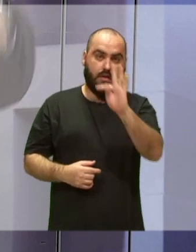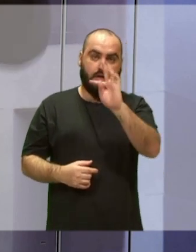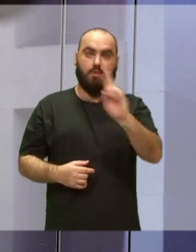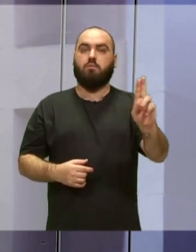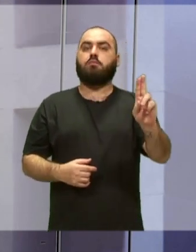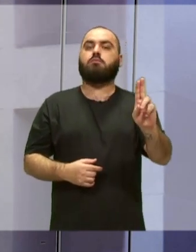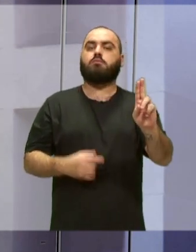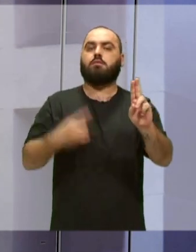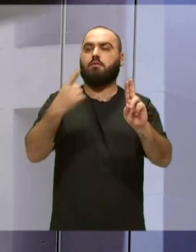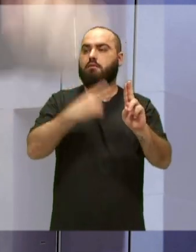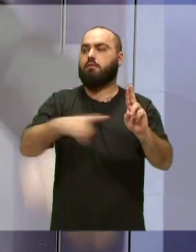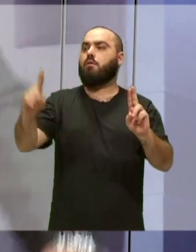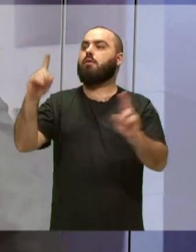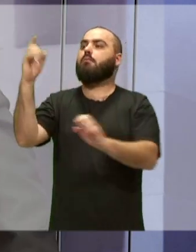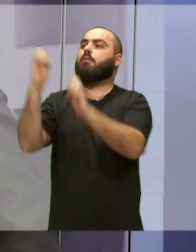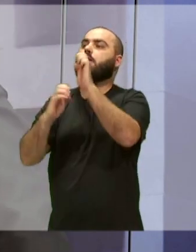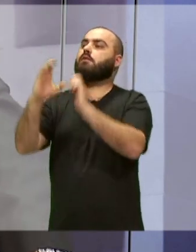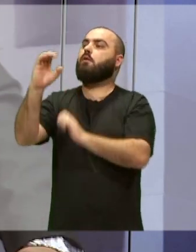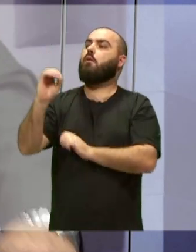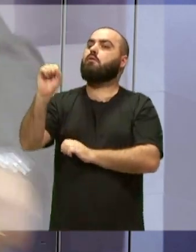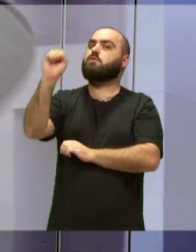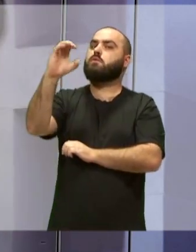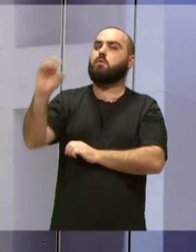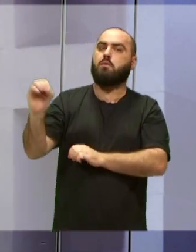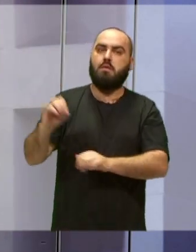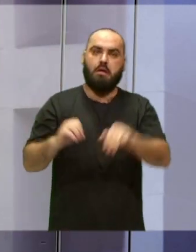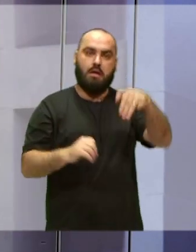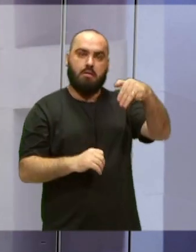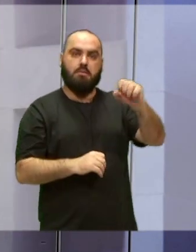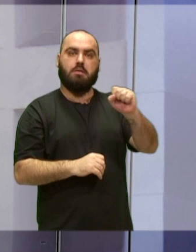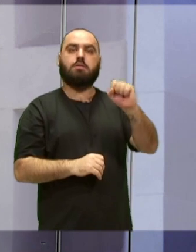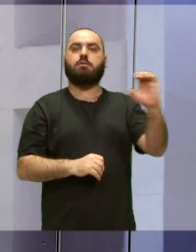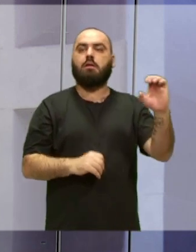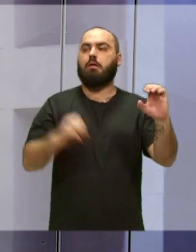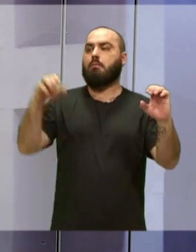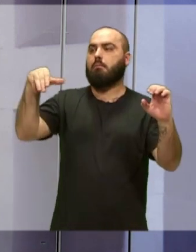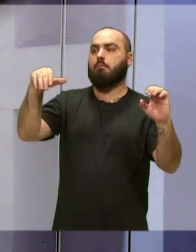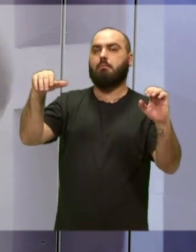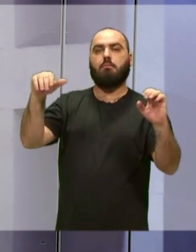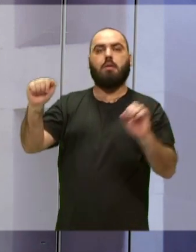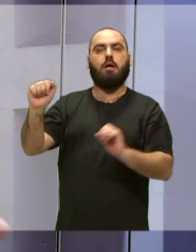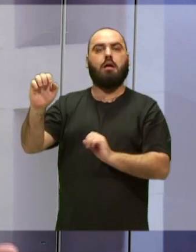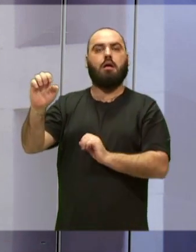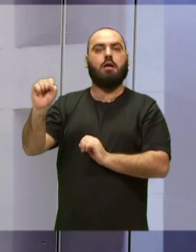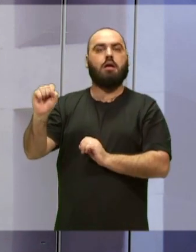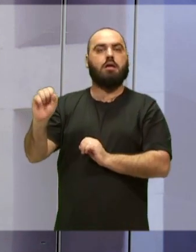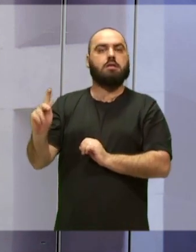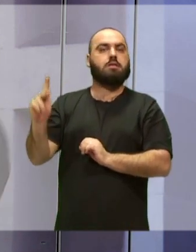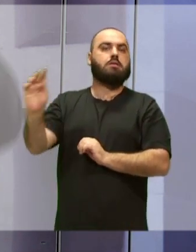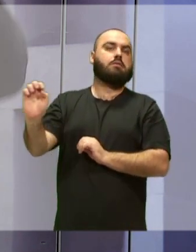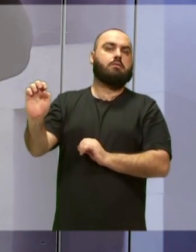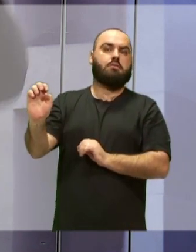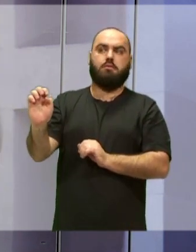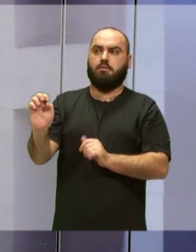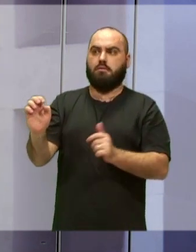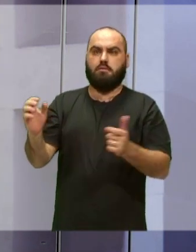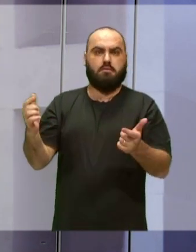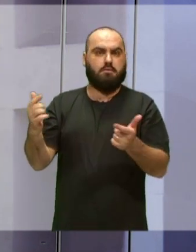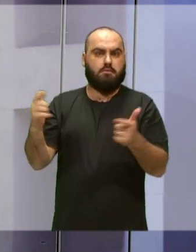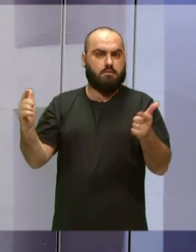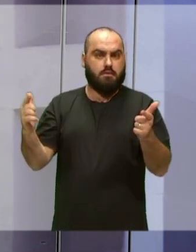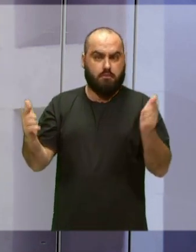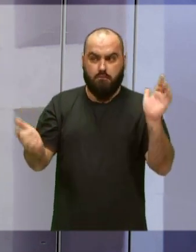aí eu vou na CCO eu vou na MSC eu vou na maes eu vou na não existe Se Tu deu